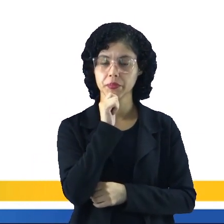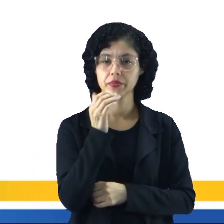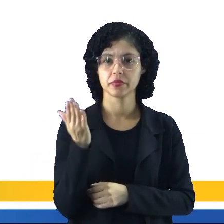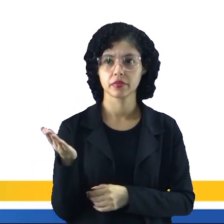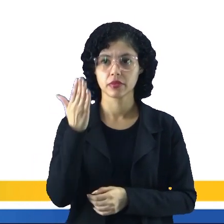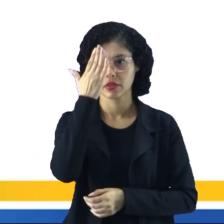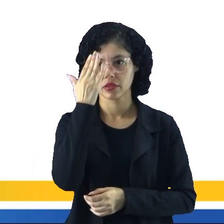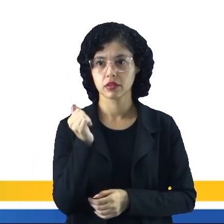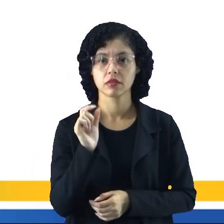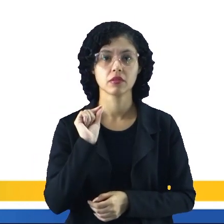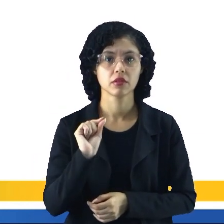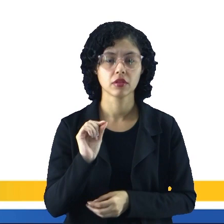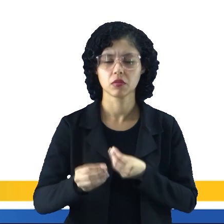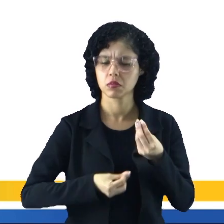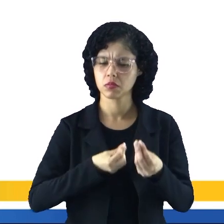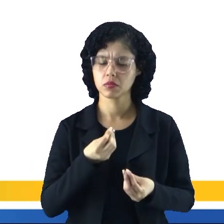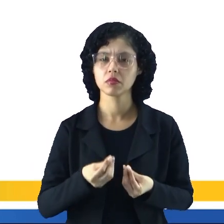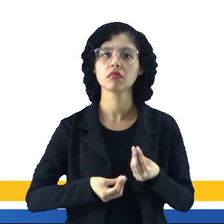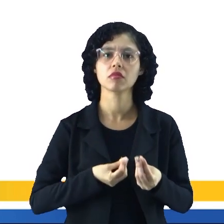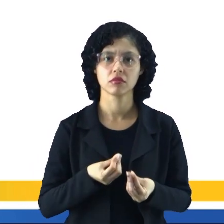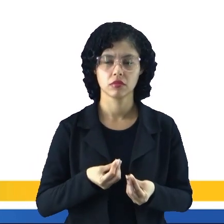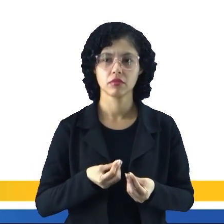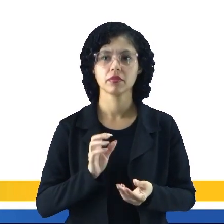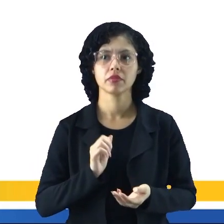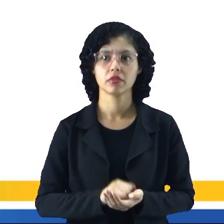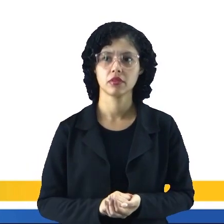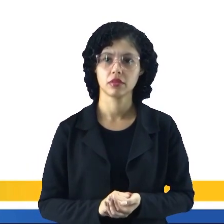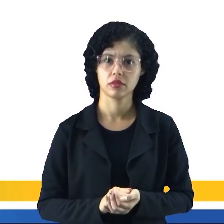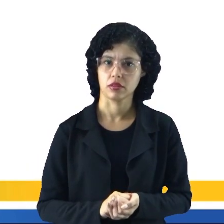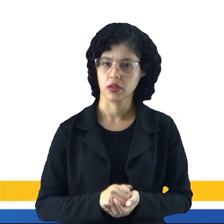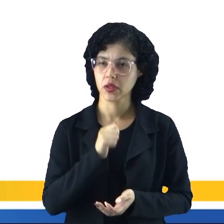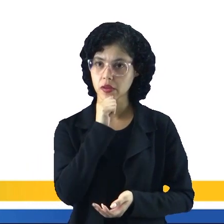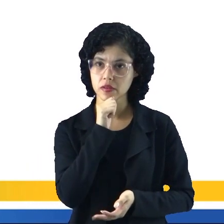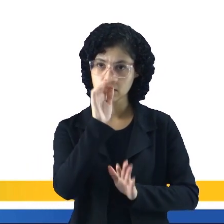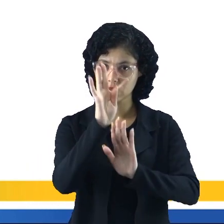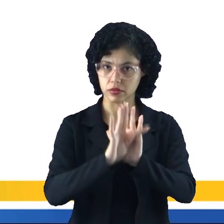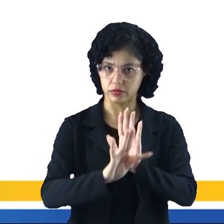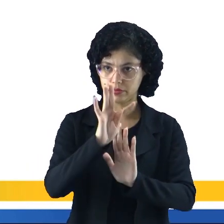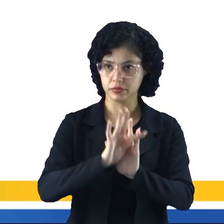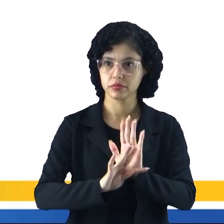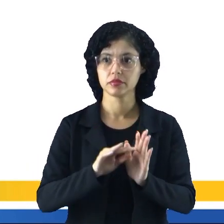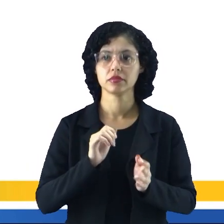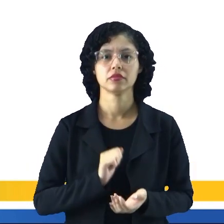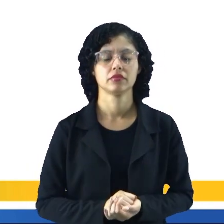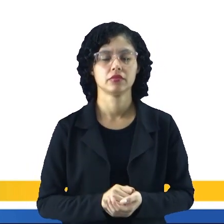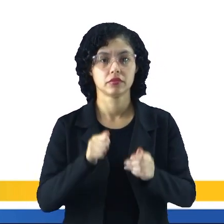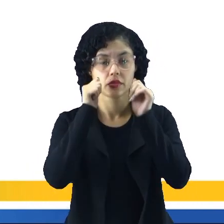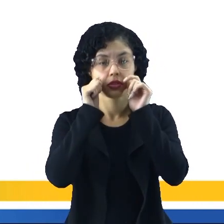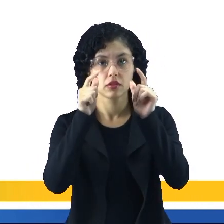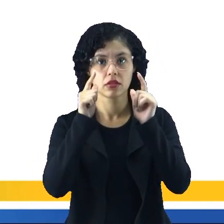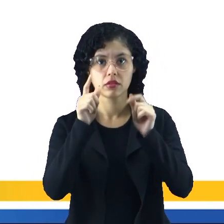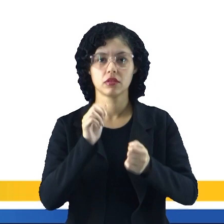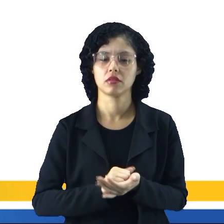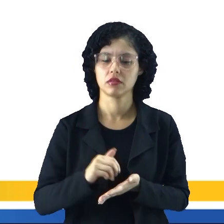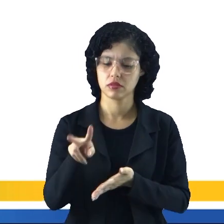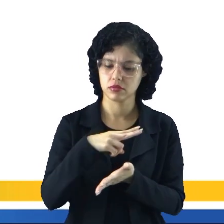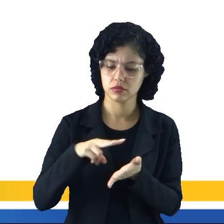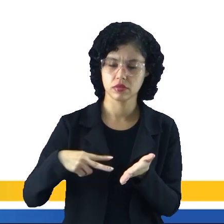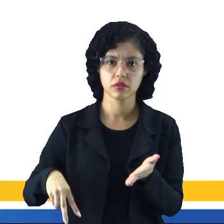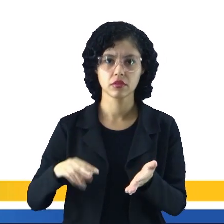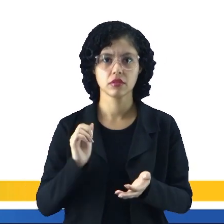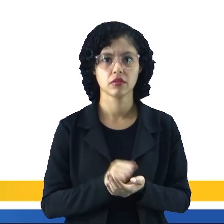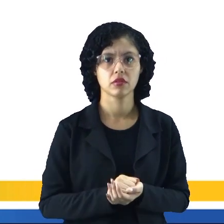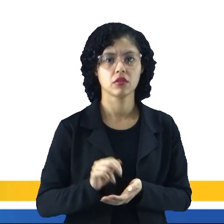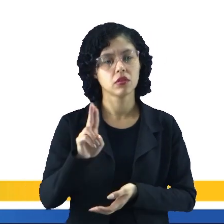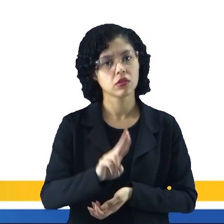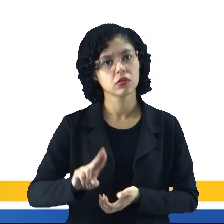quer saber de que forma a sinopse atualiza o texto e segura a atenção do leitor isso diz respeito